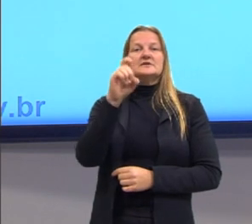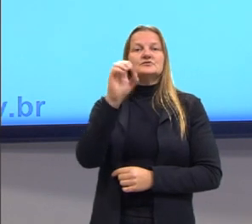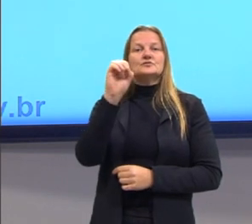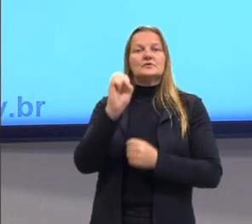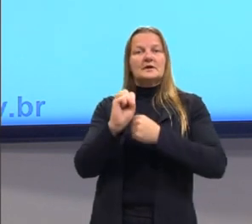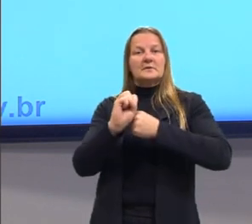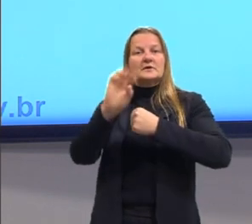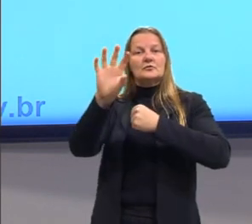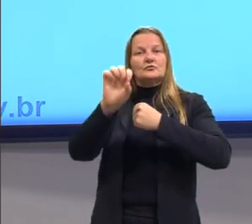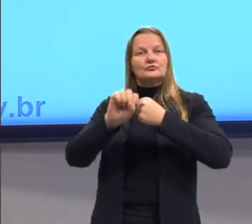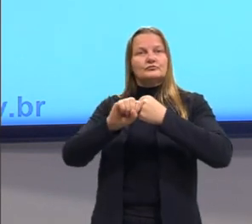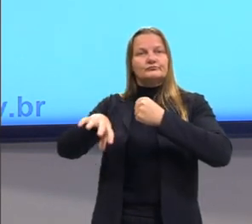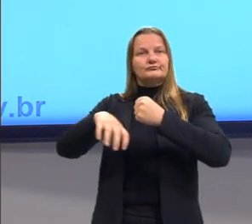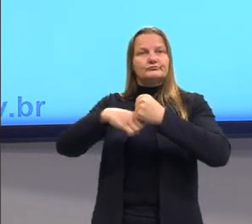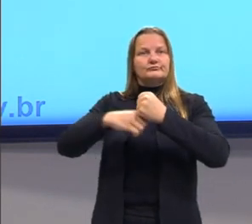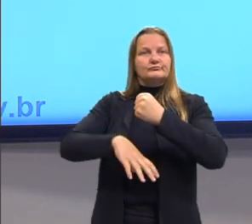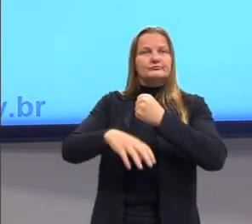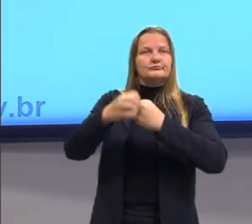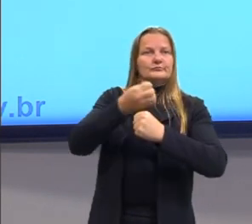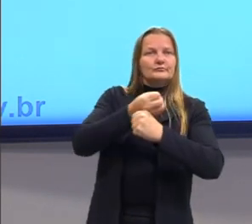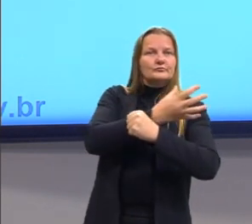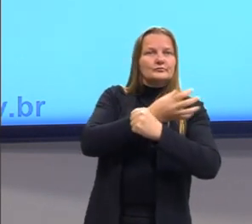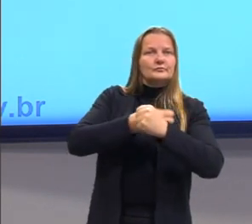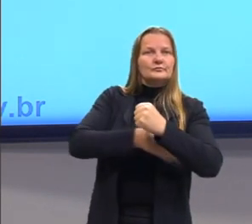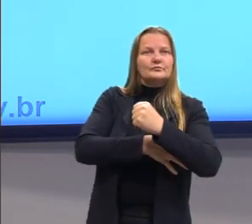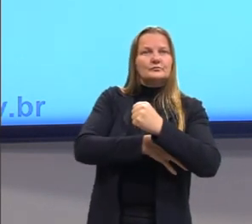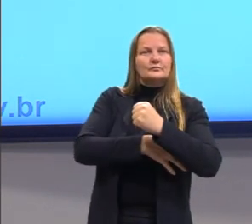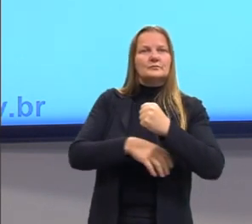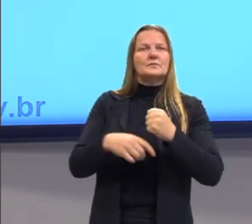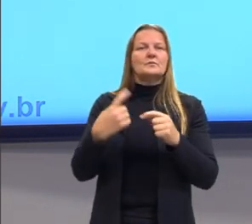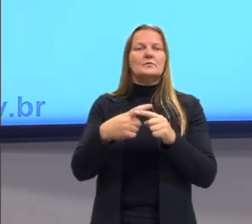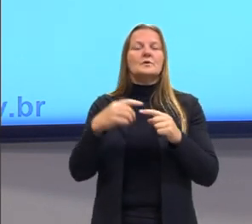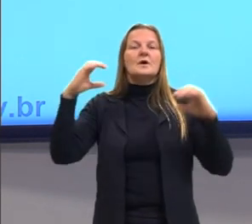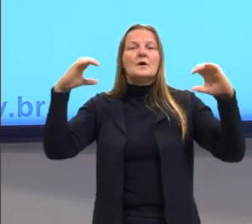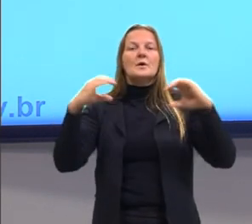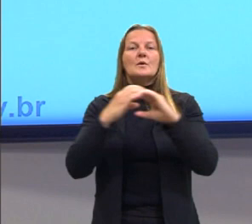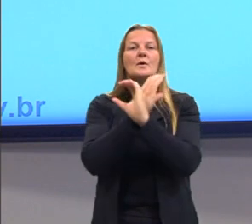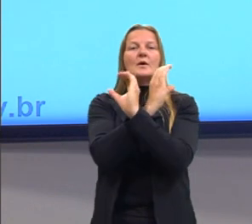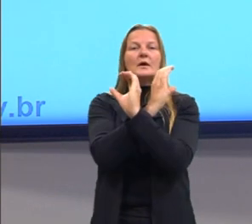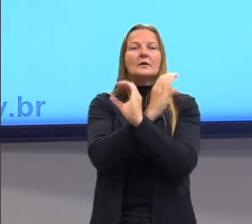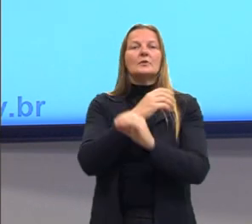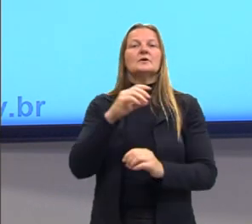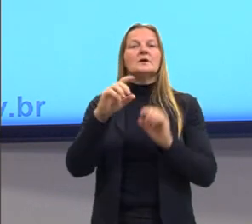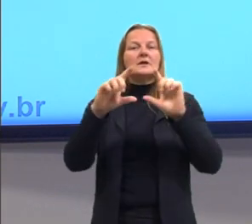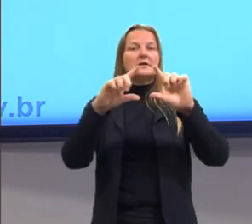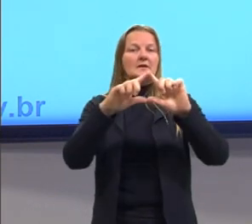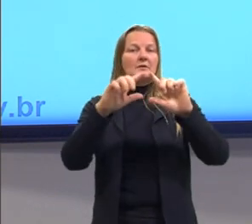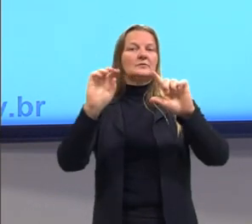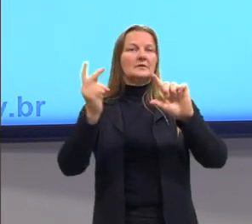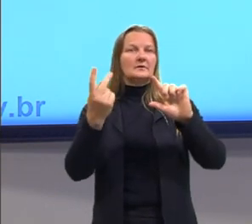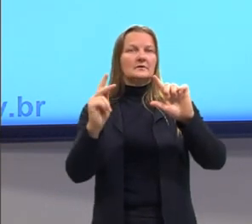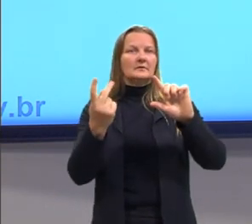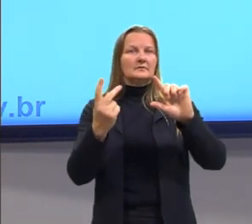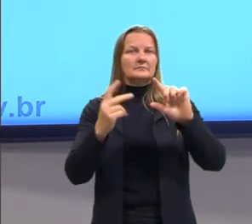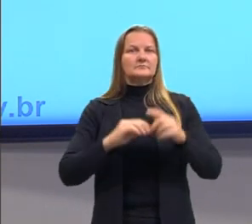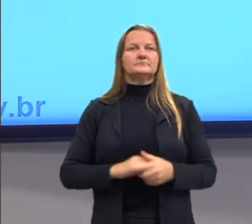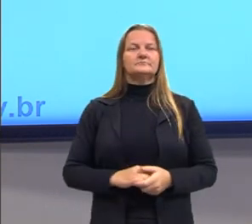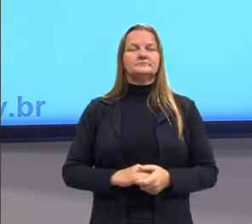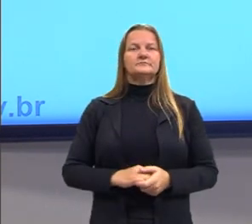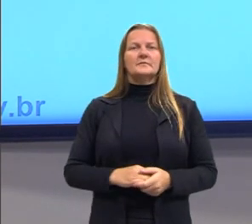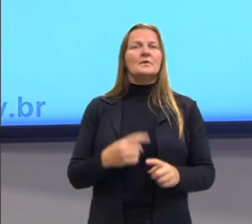então eu consigo saber se a minha reação libera ou absorve calor através desse delta h é que a gente